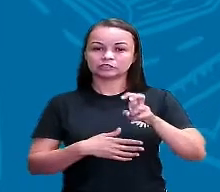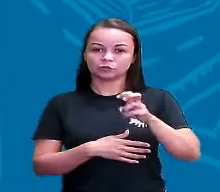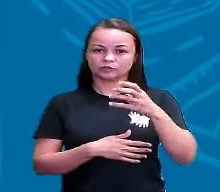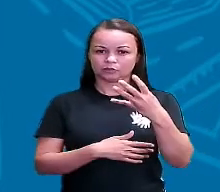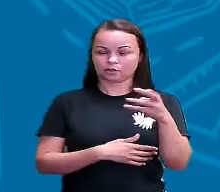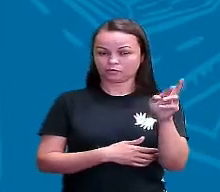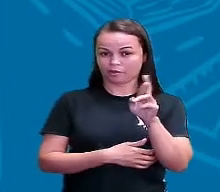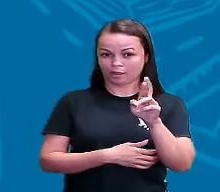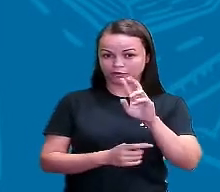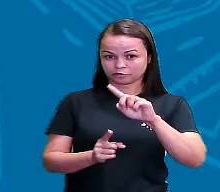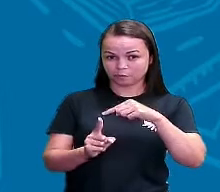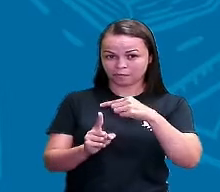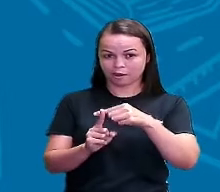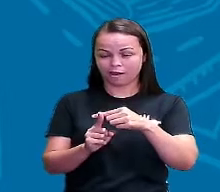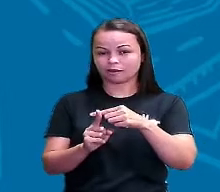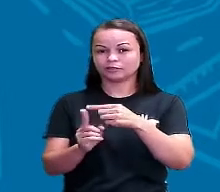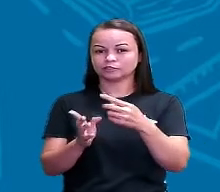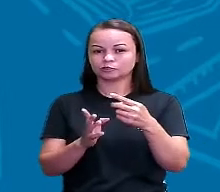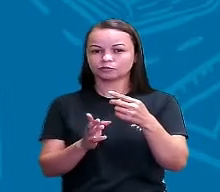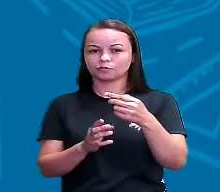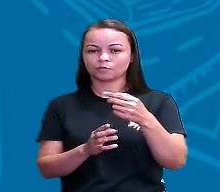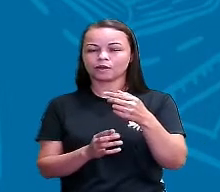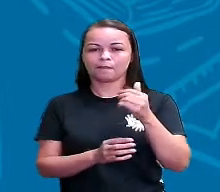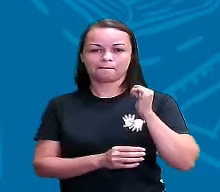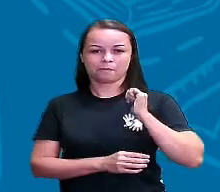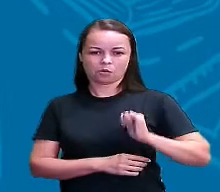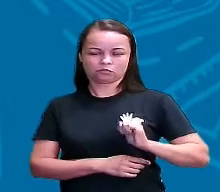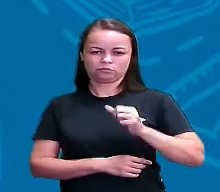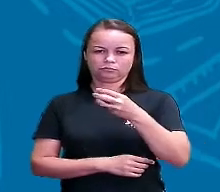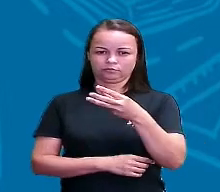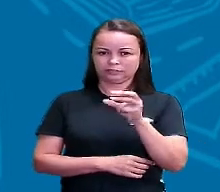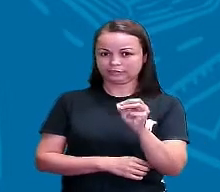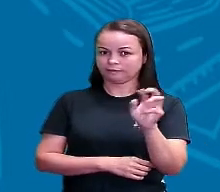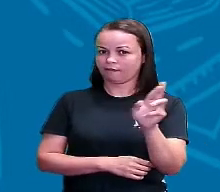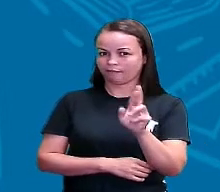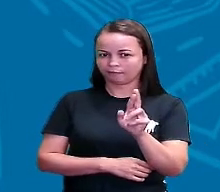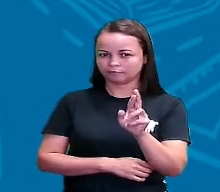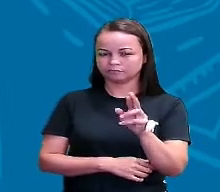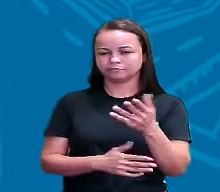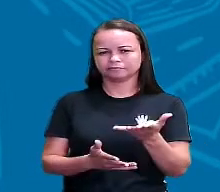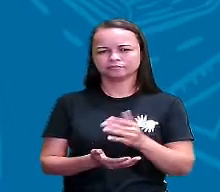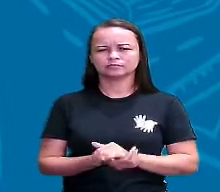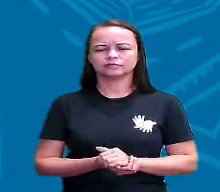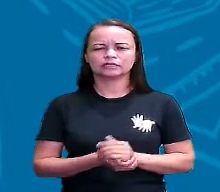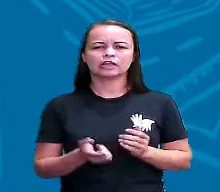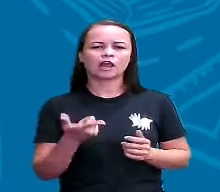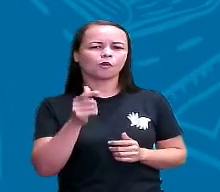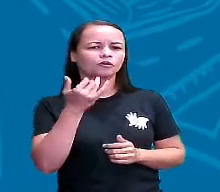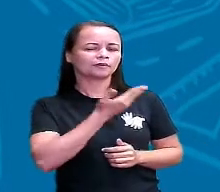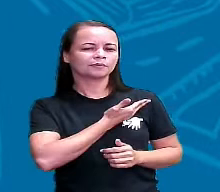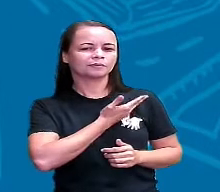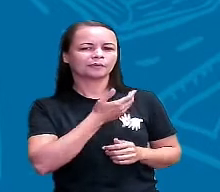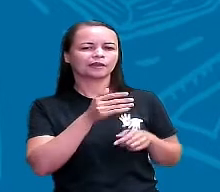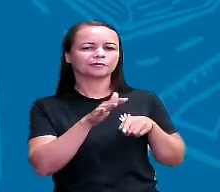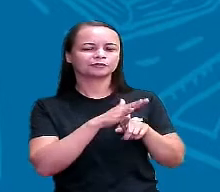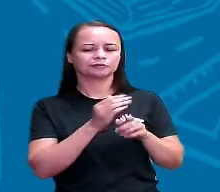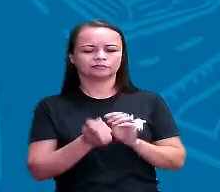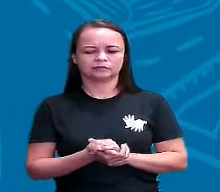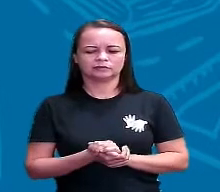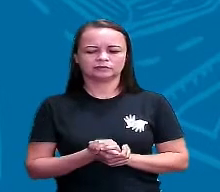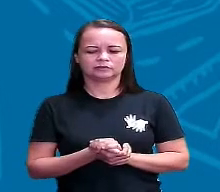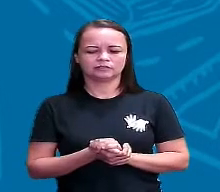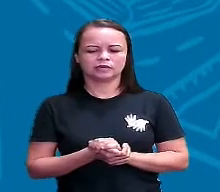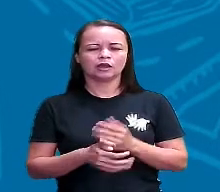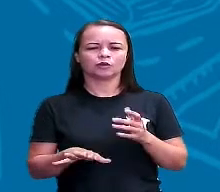R$54 mais uma bolsa de R$30? E aí a outra coleguinha perguntou, quanto fica uma bolsa